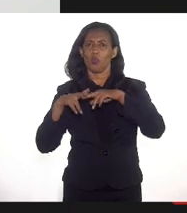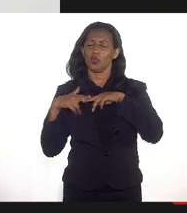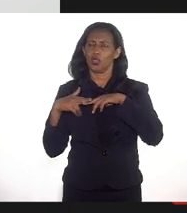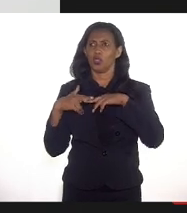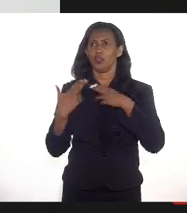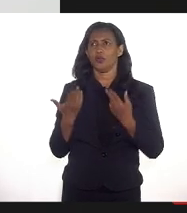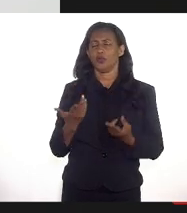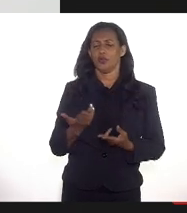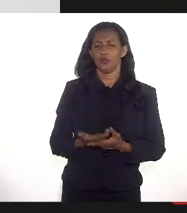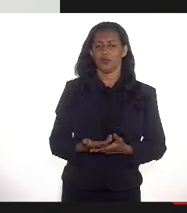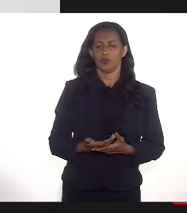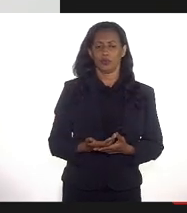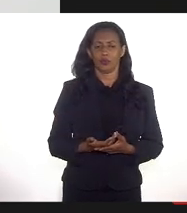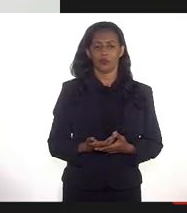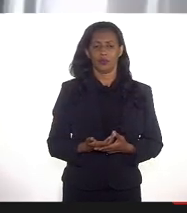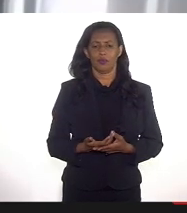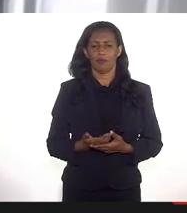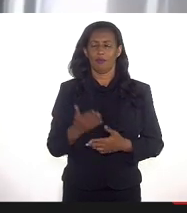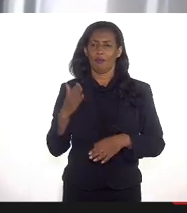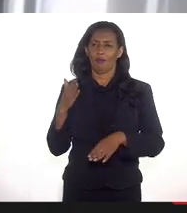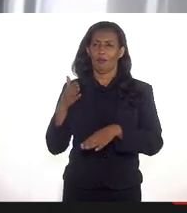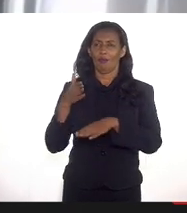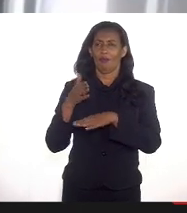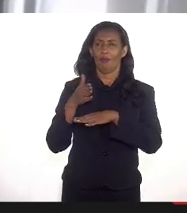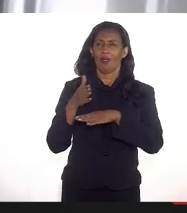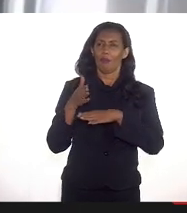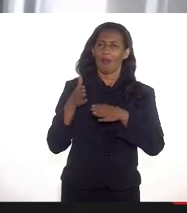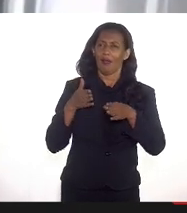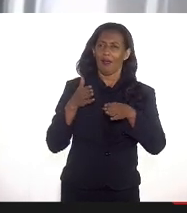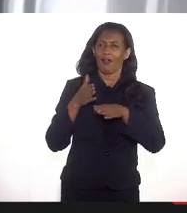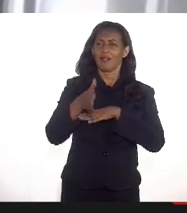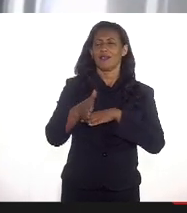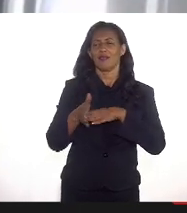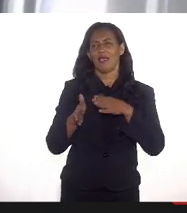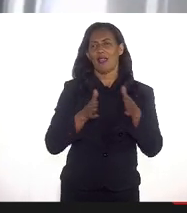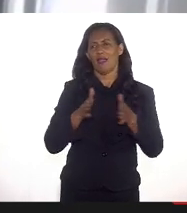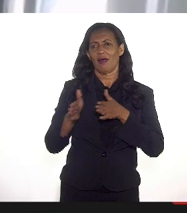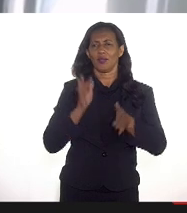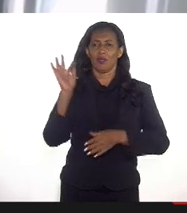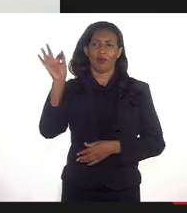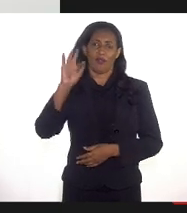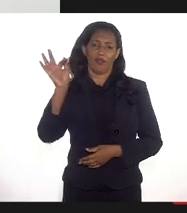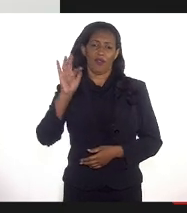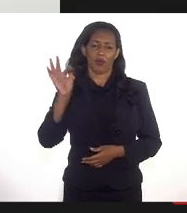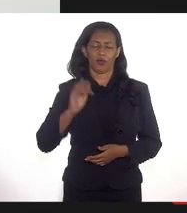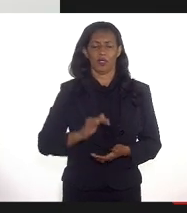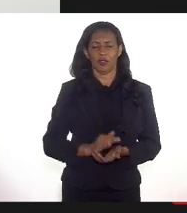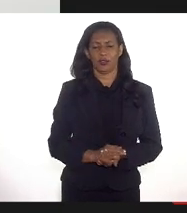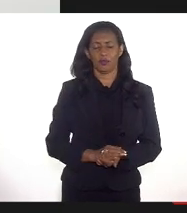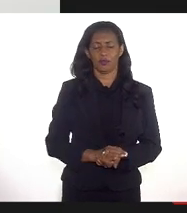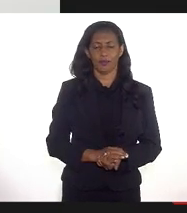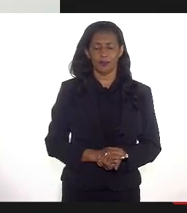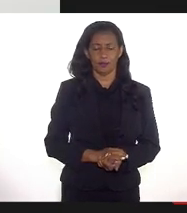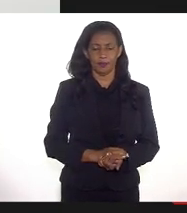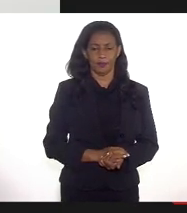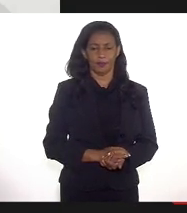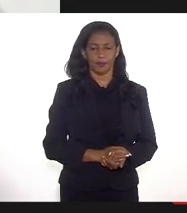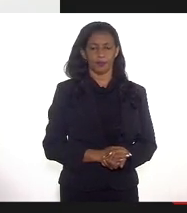para acesso em geral para a faculdade, né? Acesso é superior, feita, exatamente.